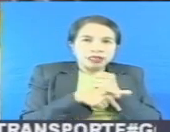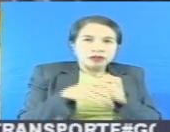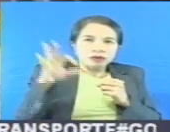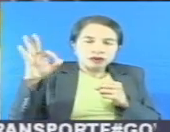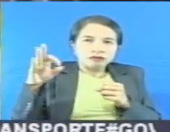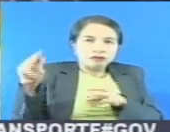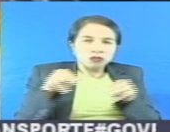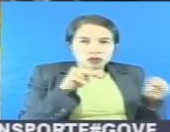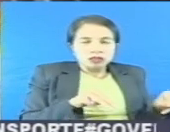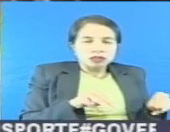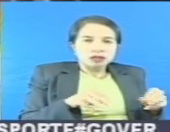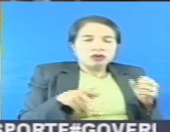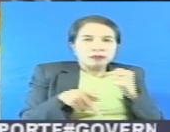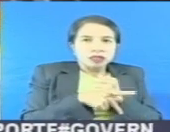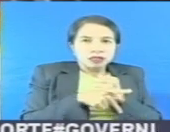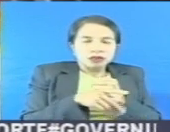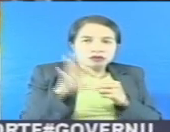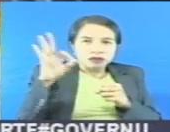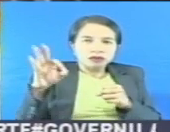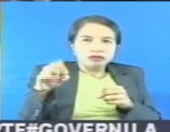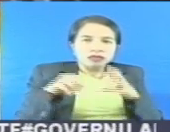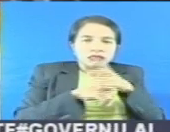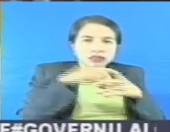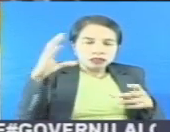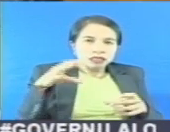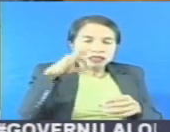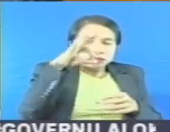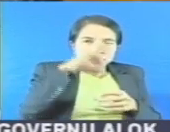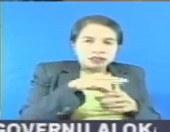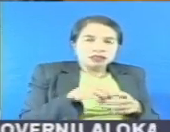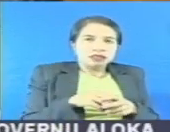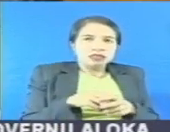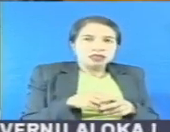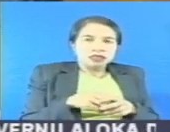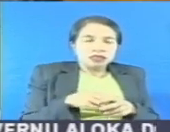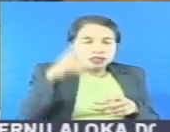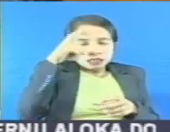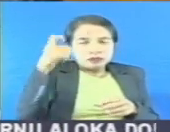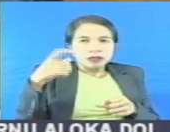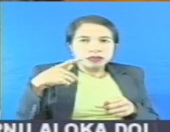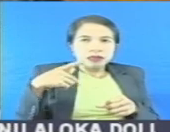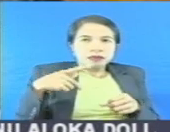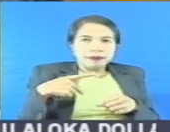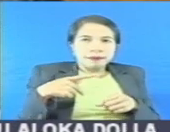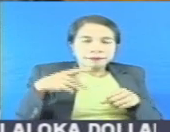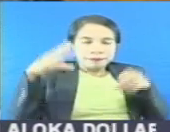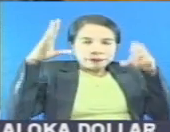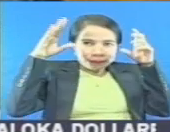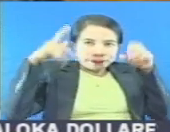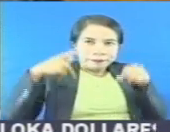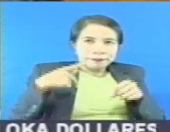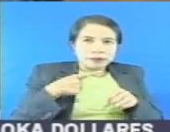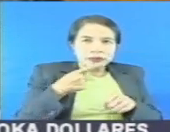Fretilin Rasik retira nia candidato tamba né Aniceto Guterres husi partido político Sira ato apresenta